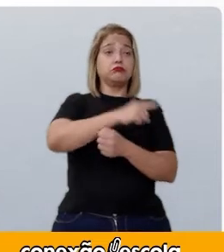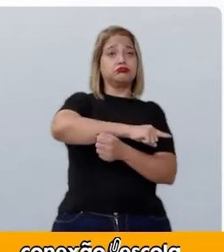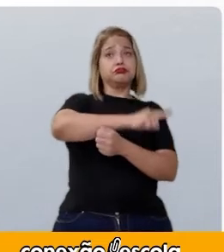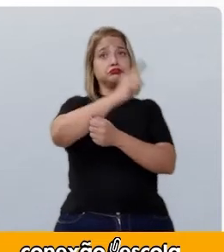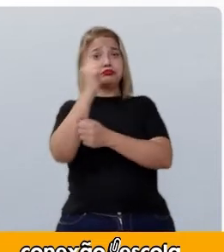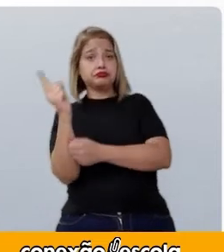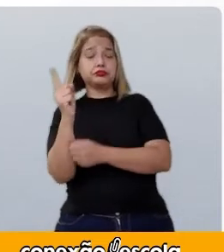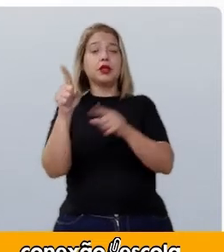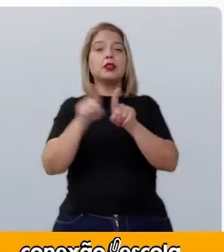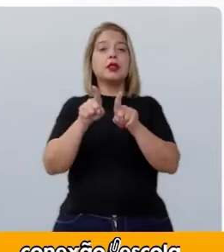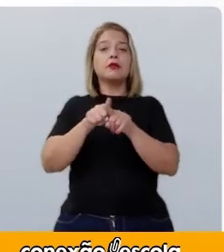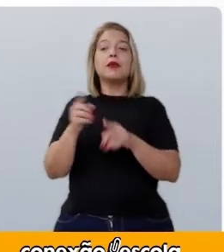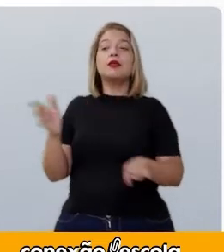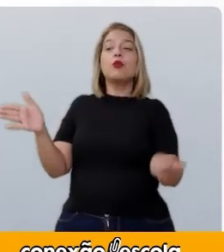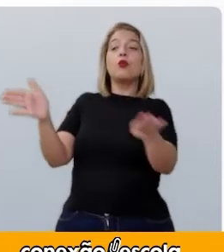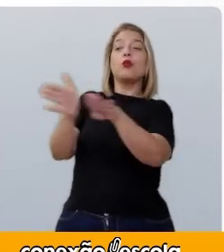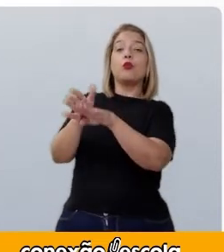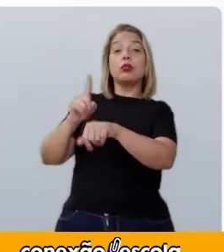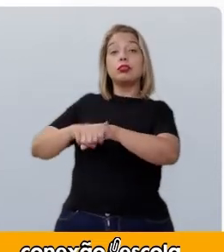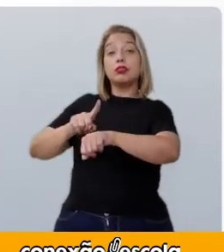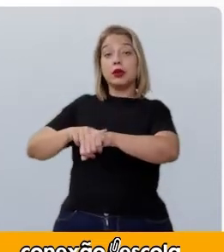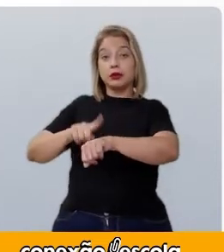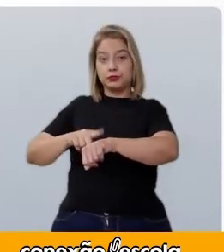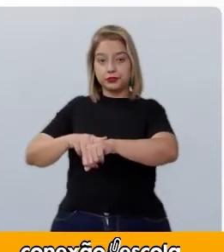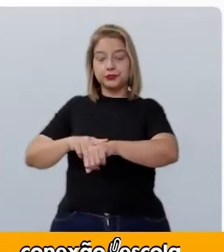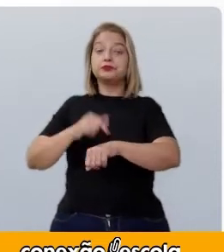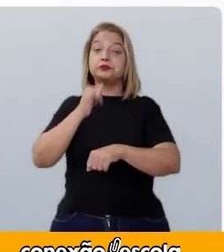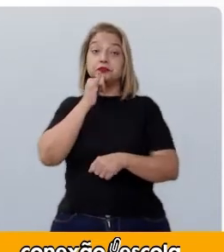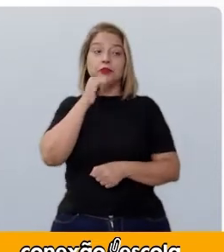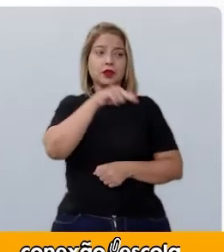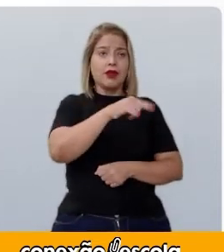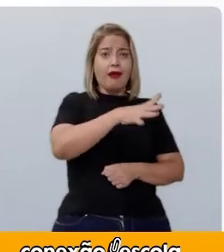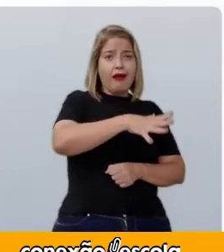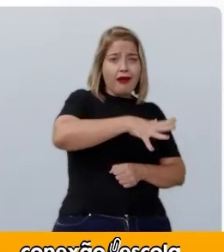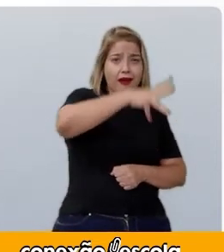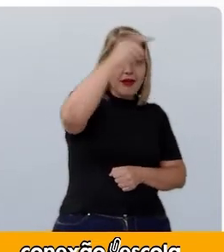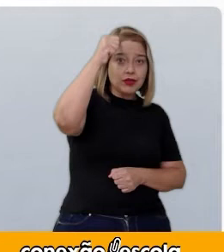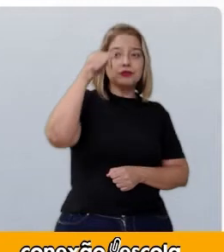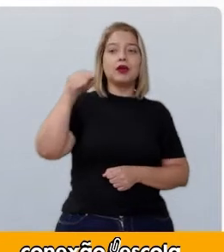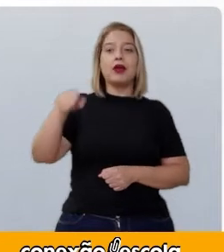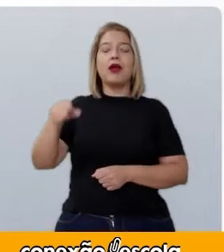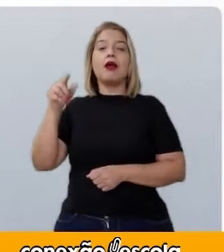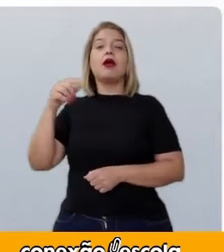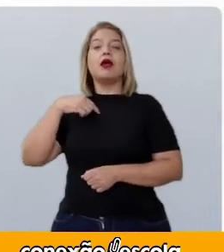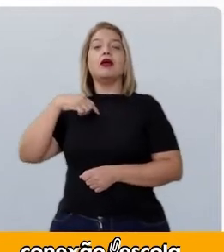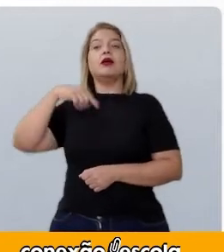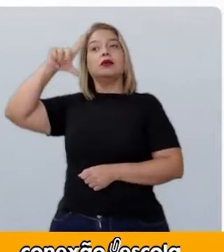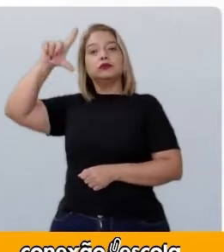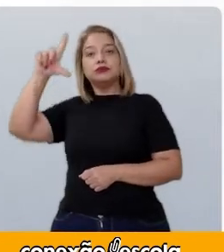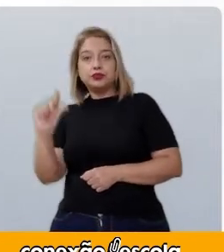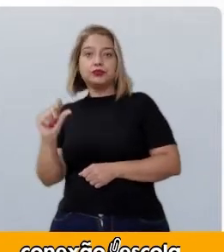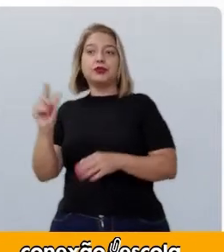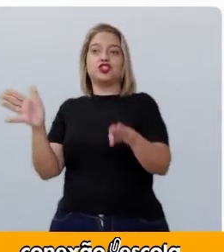e tempo gasto para chegar ao destino. Quanto mais rápido, menos tempo será